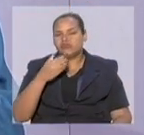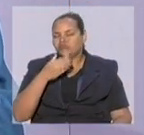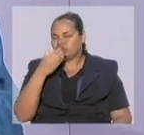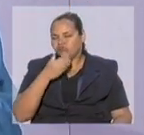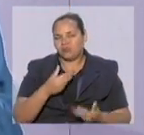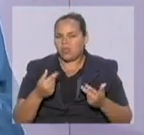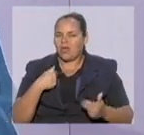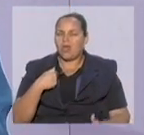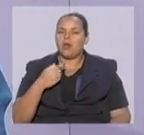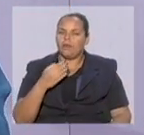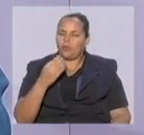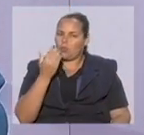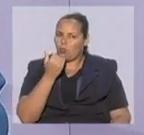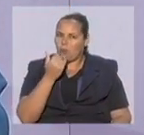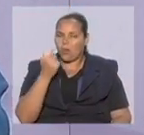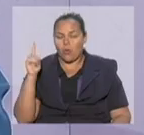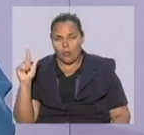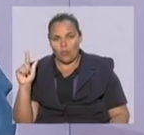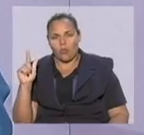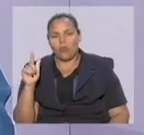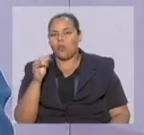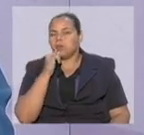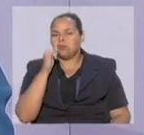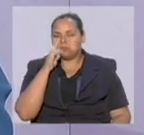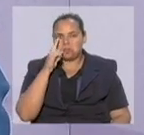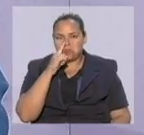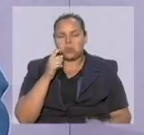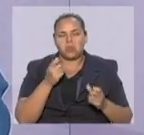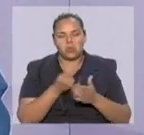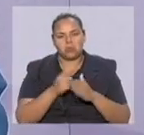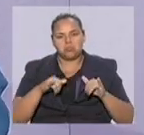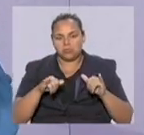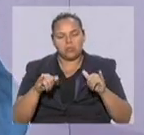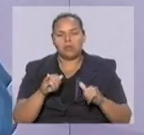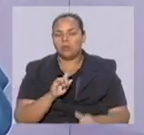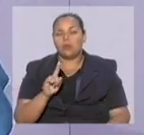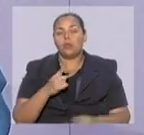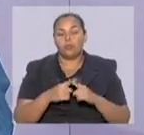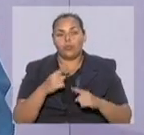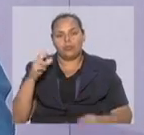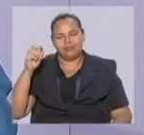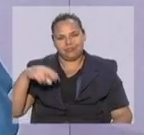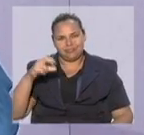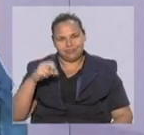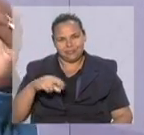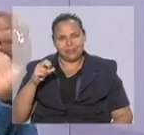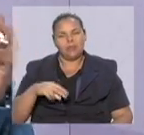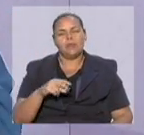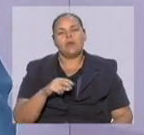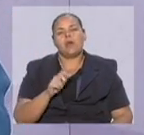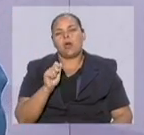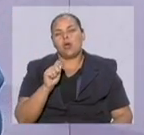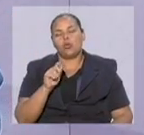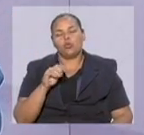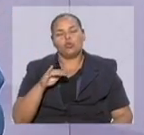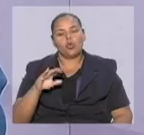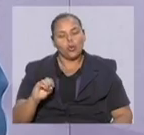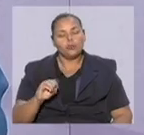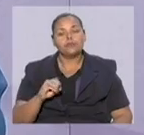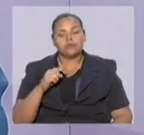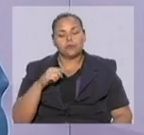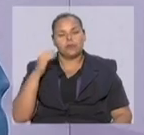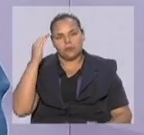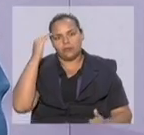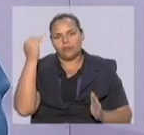tem agrotóxico, eu vou comer a comida industrializada. E não é assim, porque o agrotóxico teoricamente, ele tem que estar dentro do que se